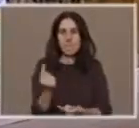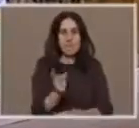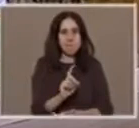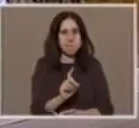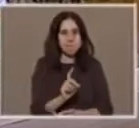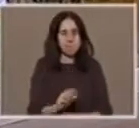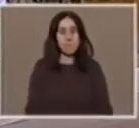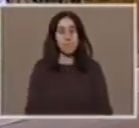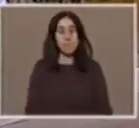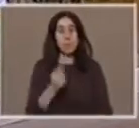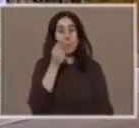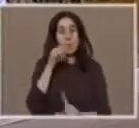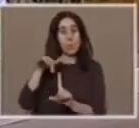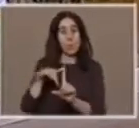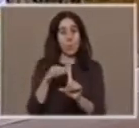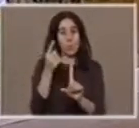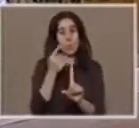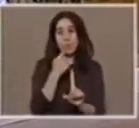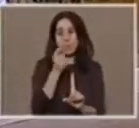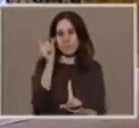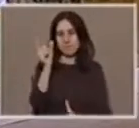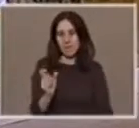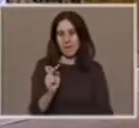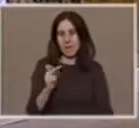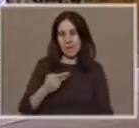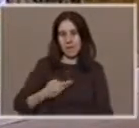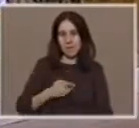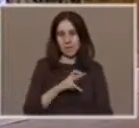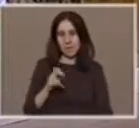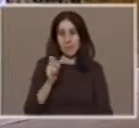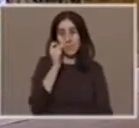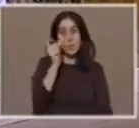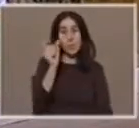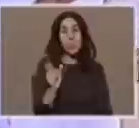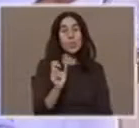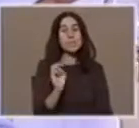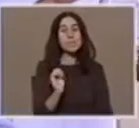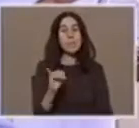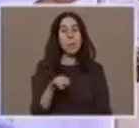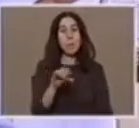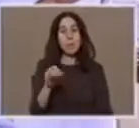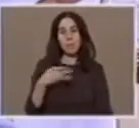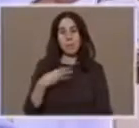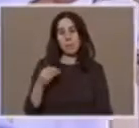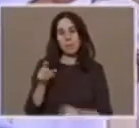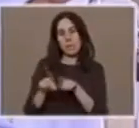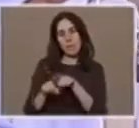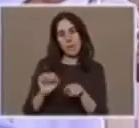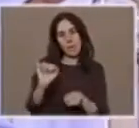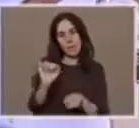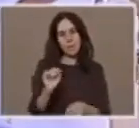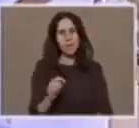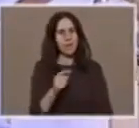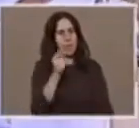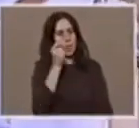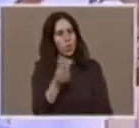Disse-lhe um dos discípulos, André, irmão de Simão Pedro: está aqui um rapazito que